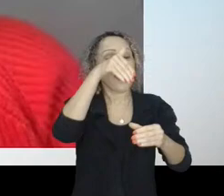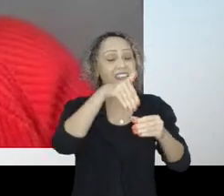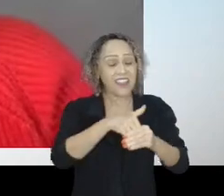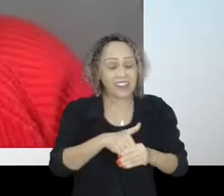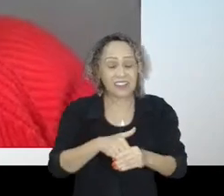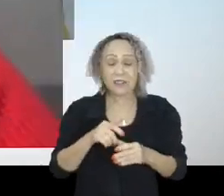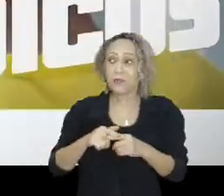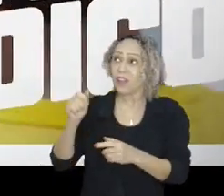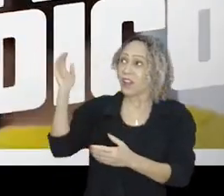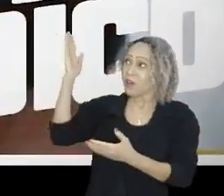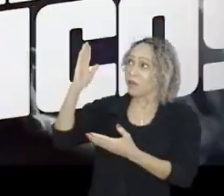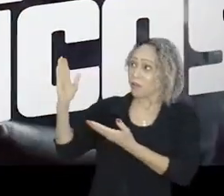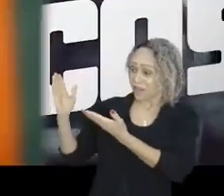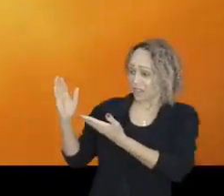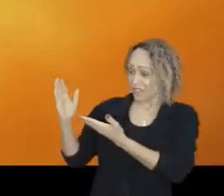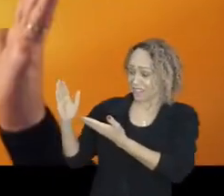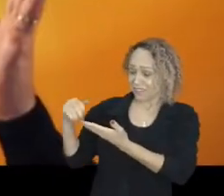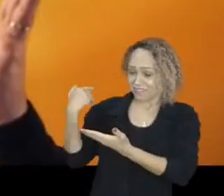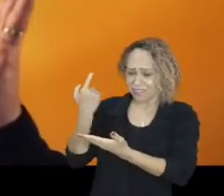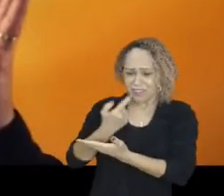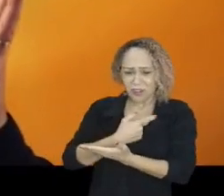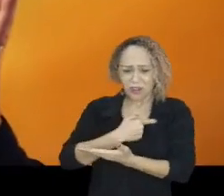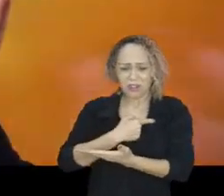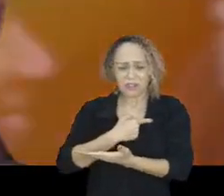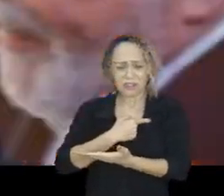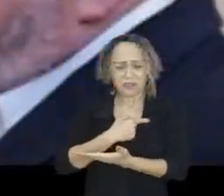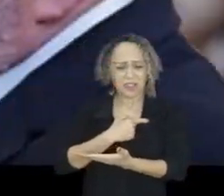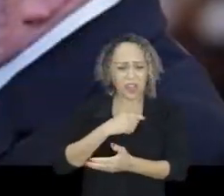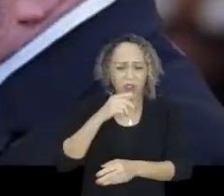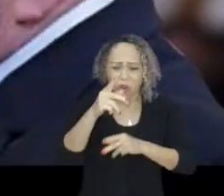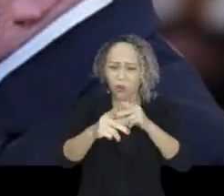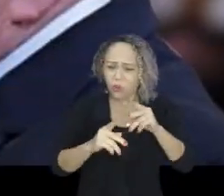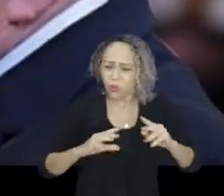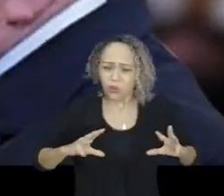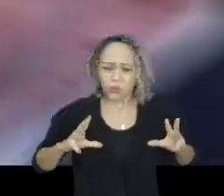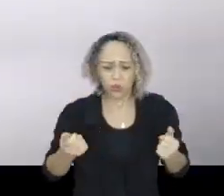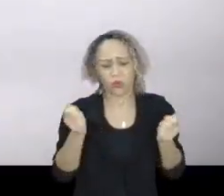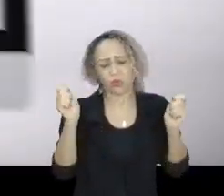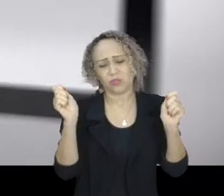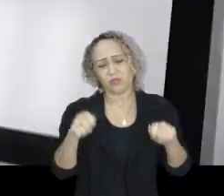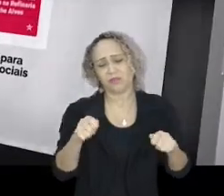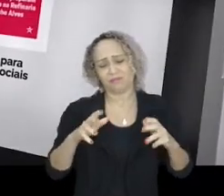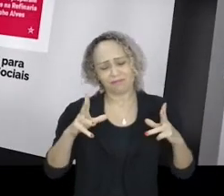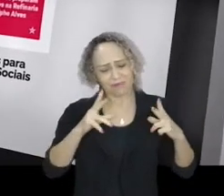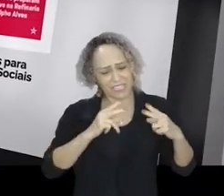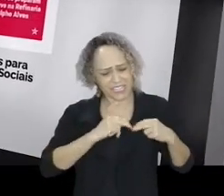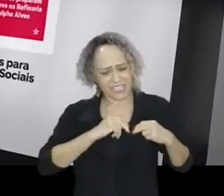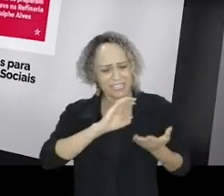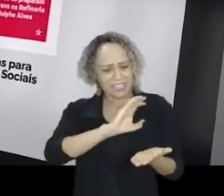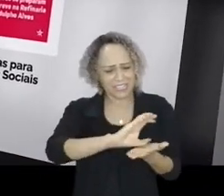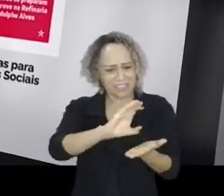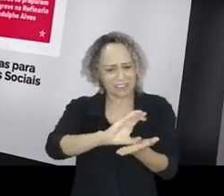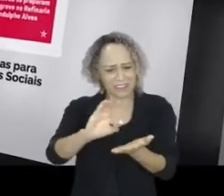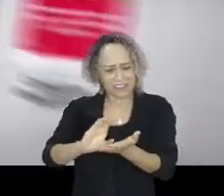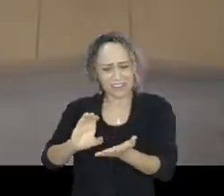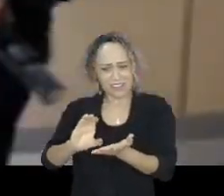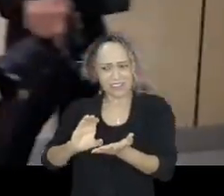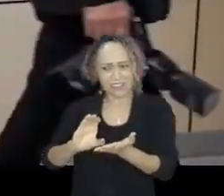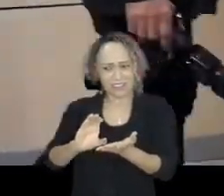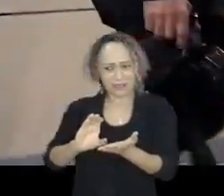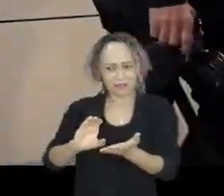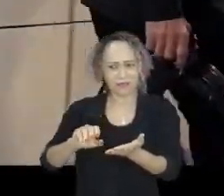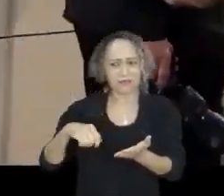gente, todo mundo merece investimento. Para quem já é da casa, siga em sintonia com a